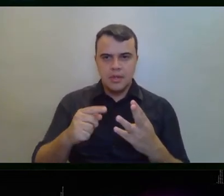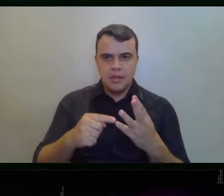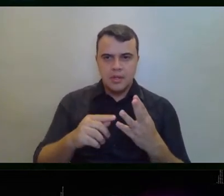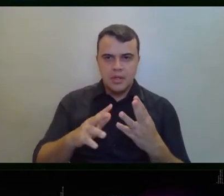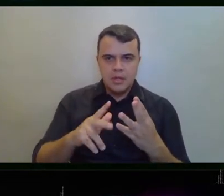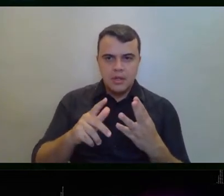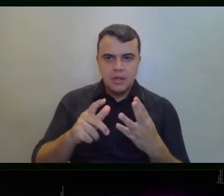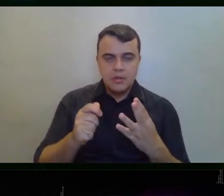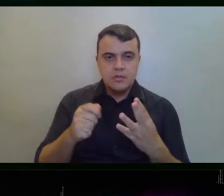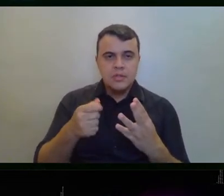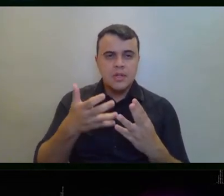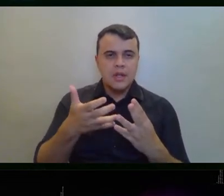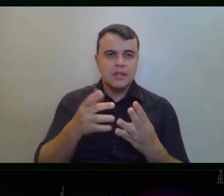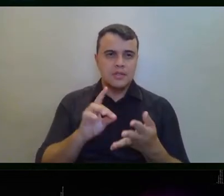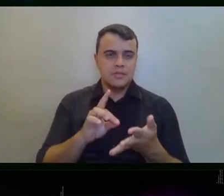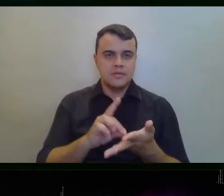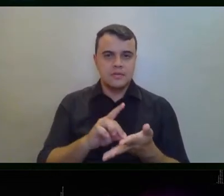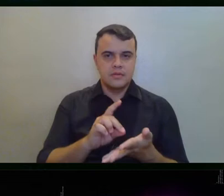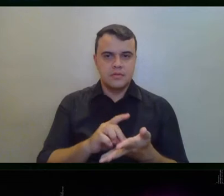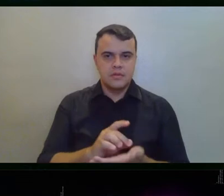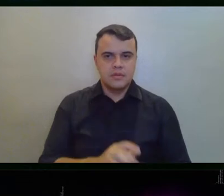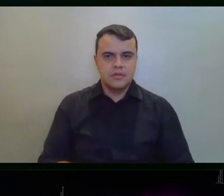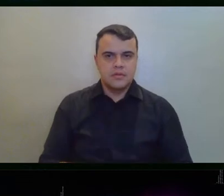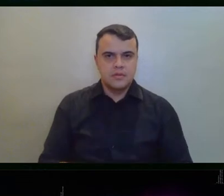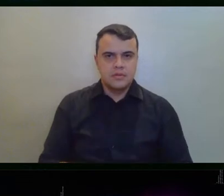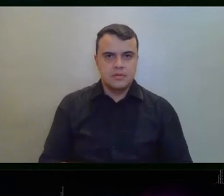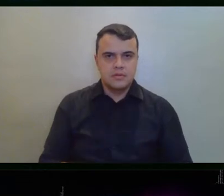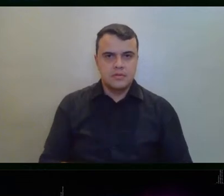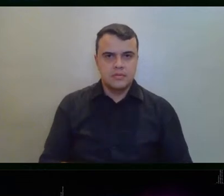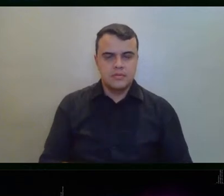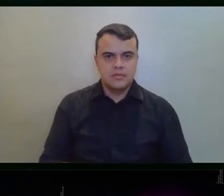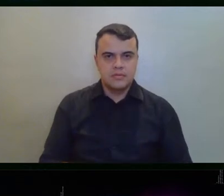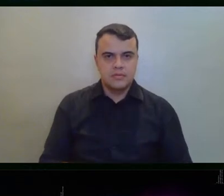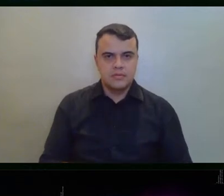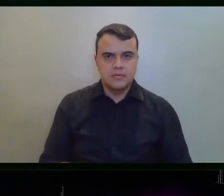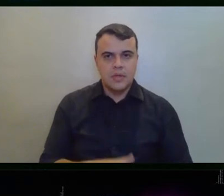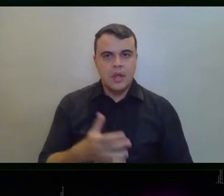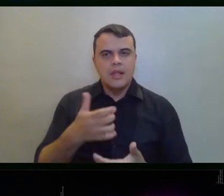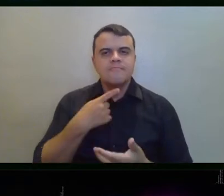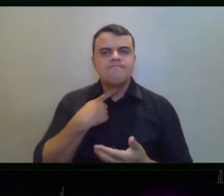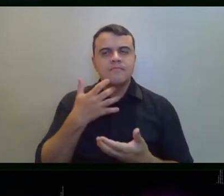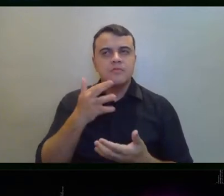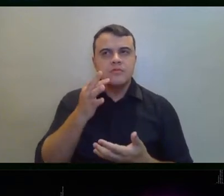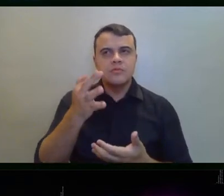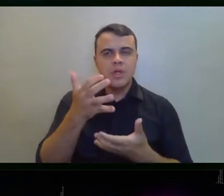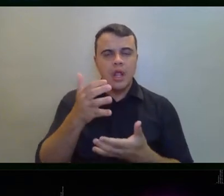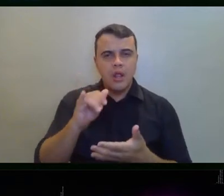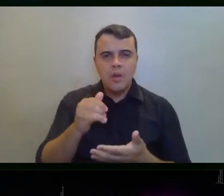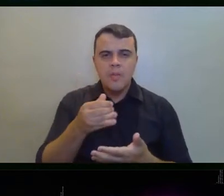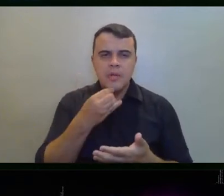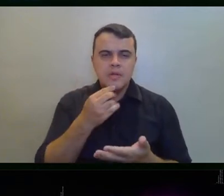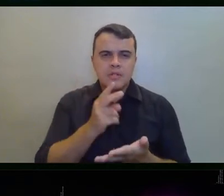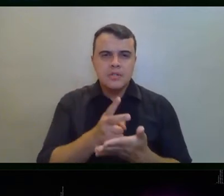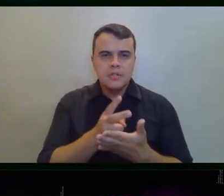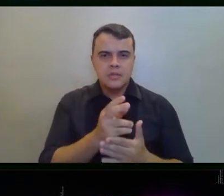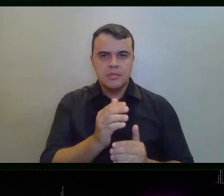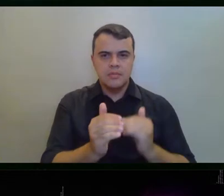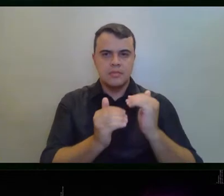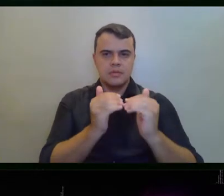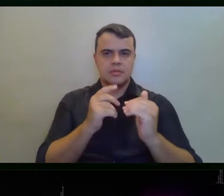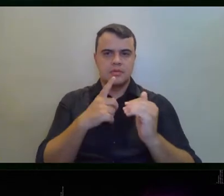se você quiser você vai conseguir o que você almeja e as oportunidades estão crescendo cada vez mais